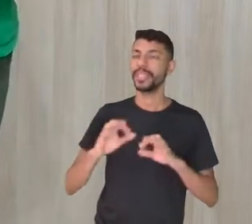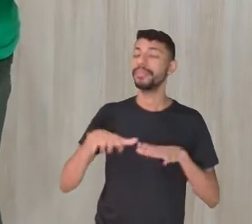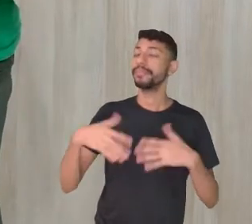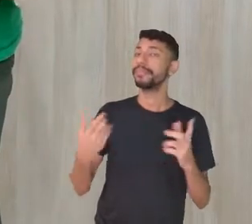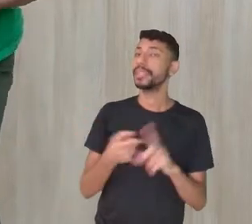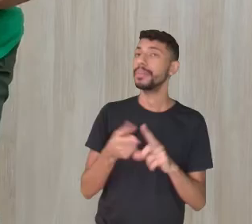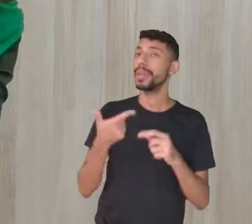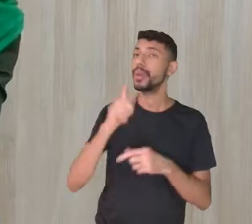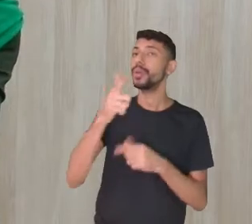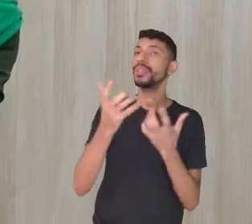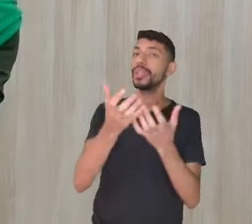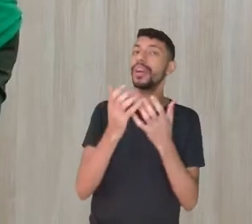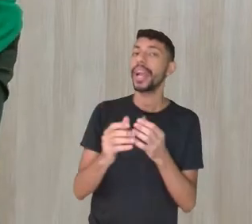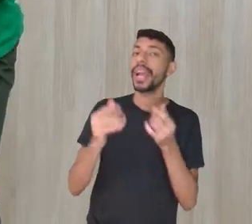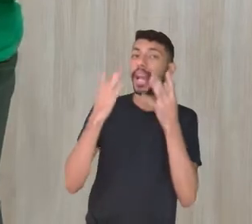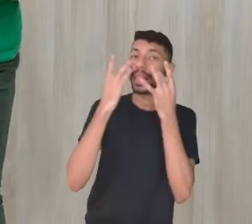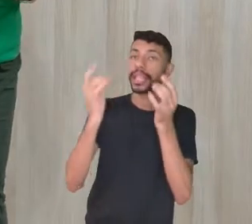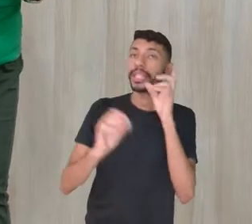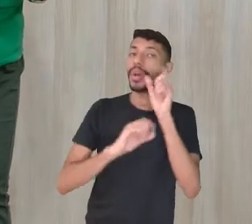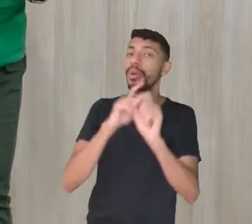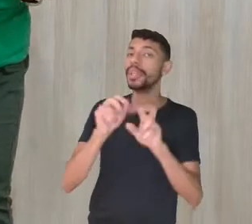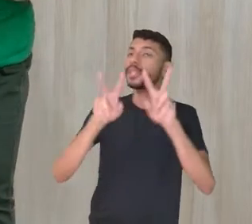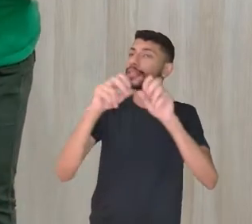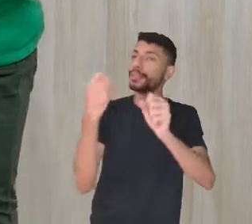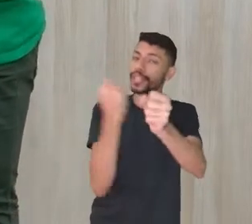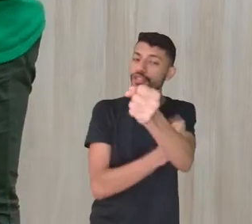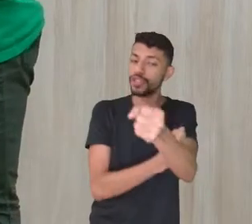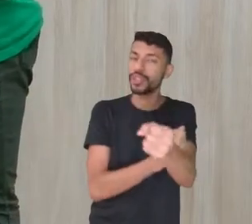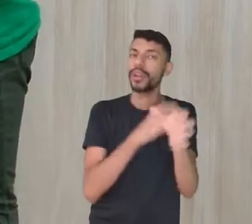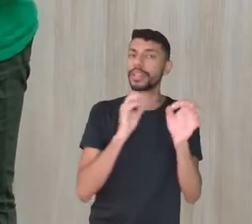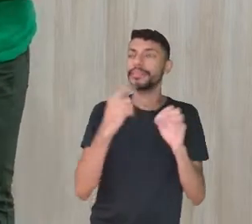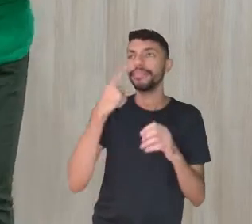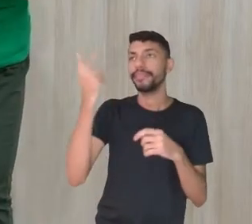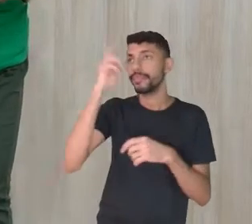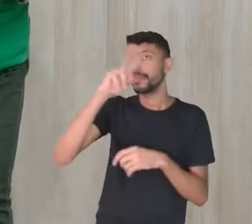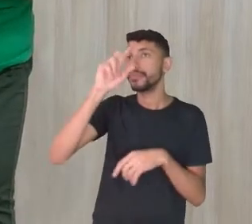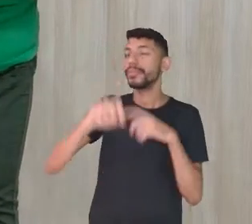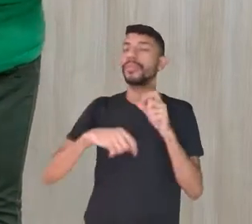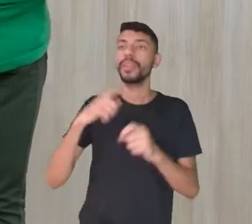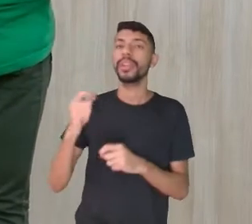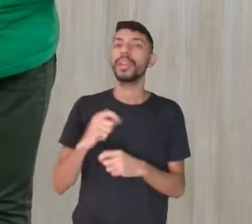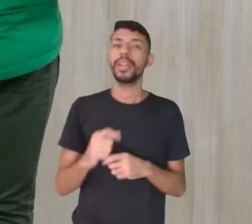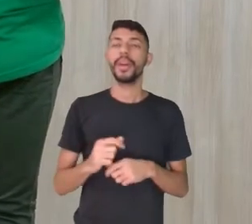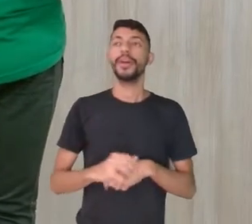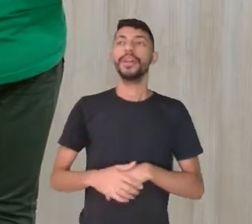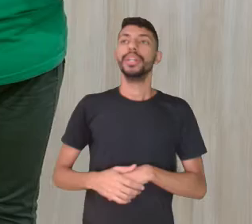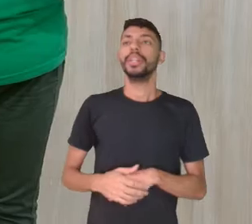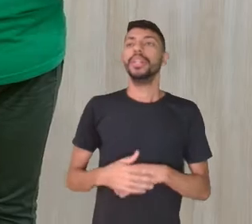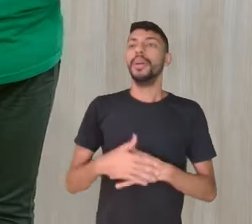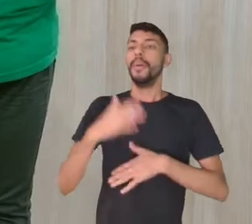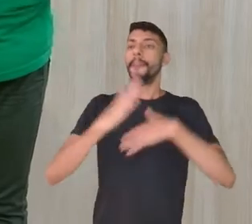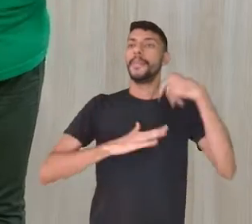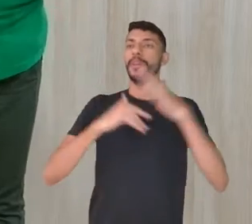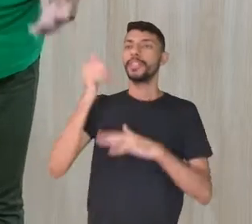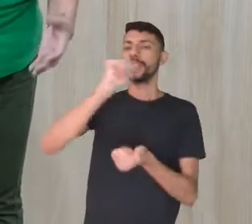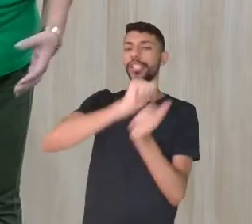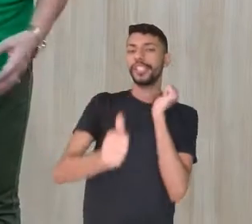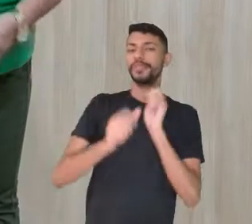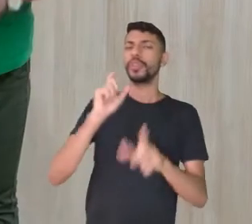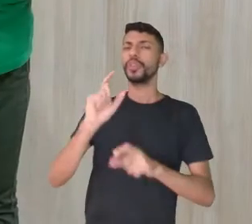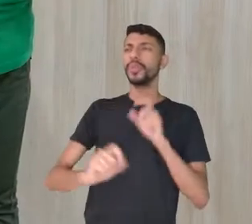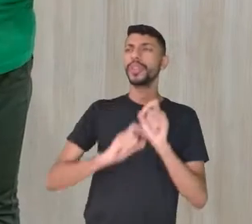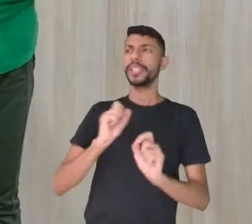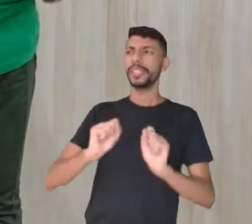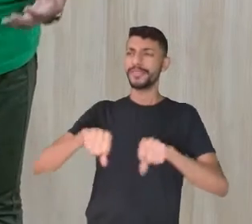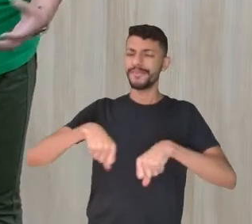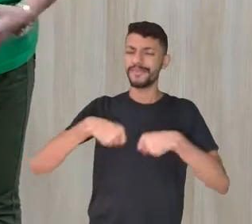falou também, foi a respeito da questão das drogas. Lembrando a vocês que o atleta gasta tanto, né, tanto tempo,